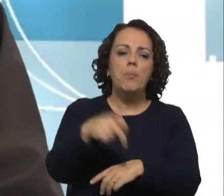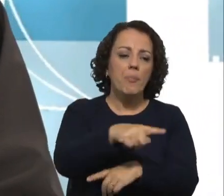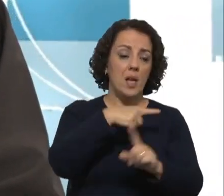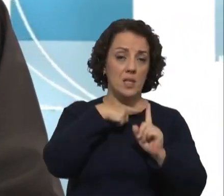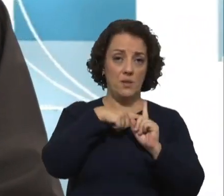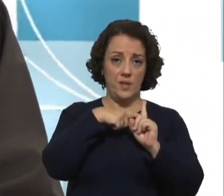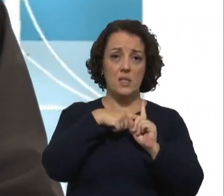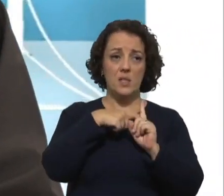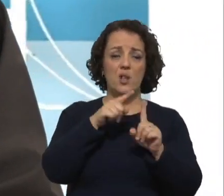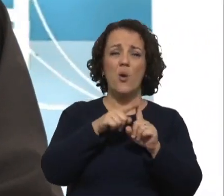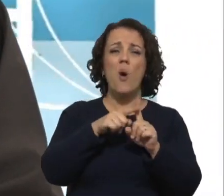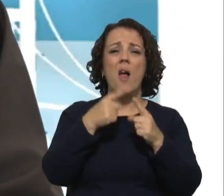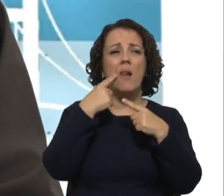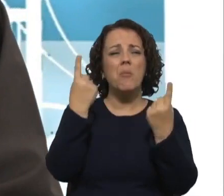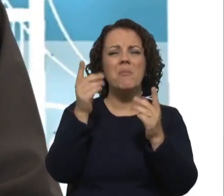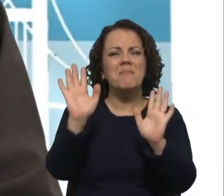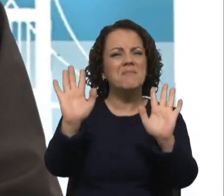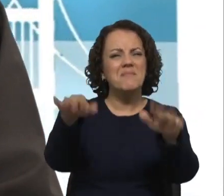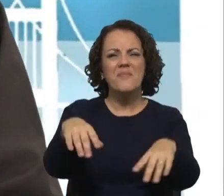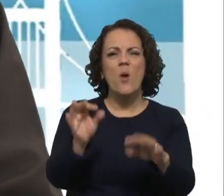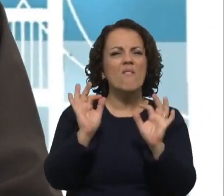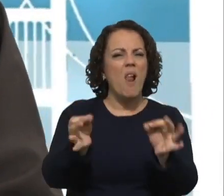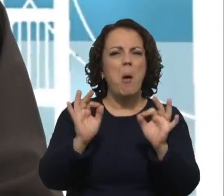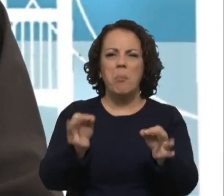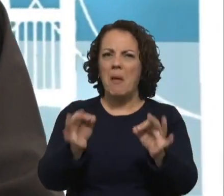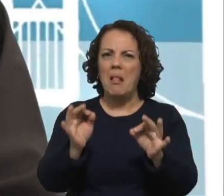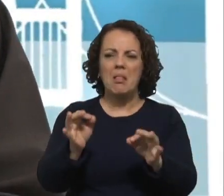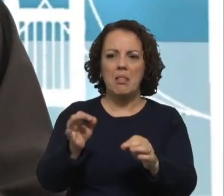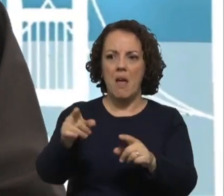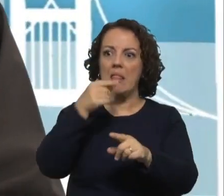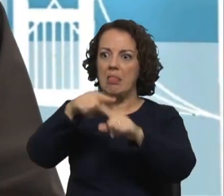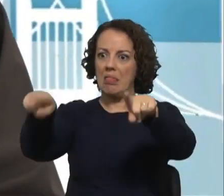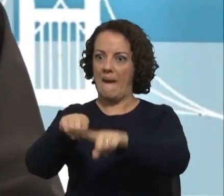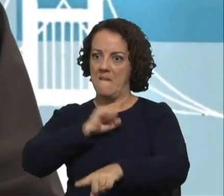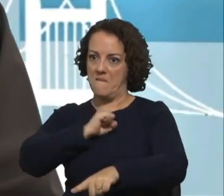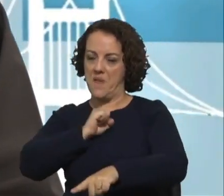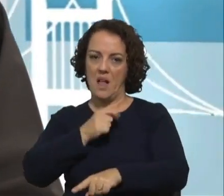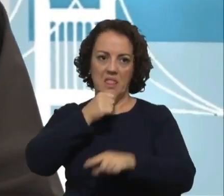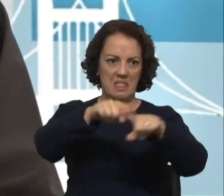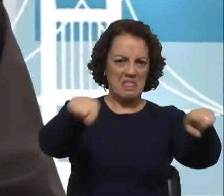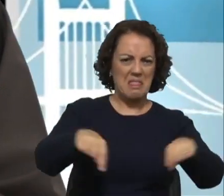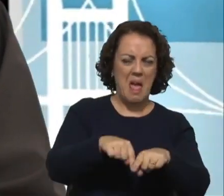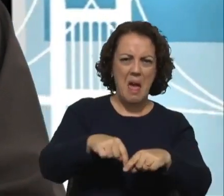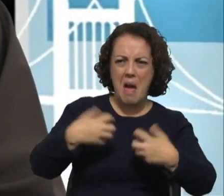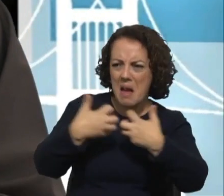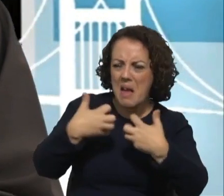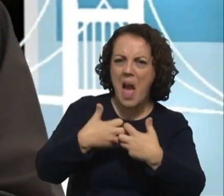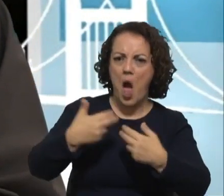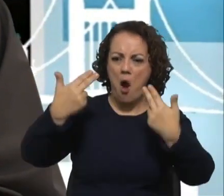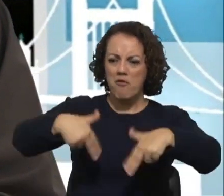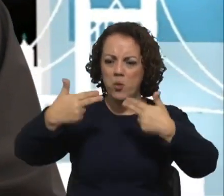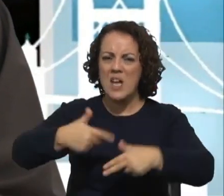diz, não vale a pena andarmos a lutar pelos lugares santos ou por pedaços de terra ou por fronteiras e